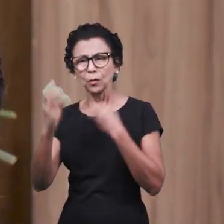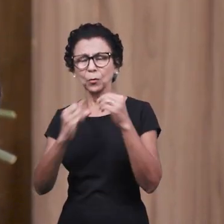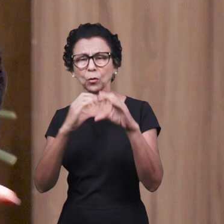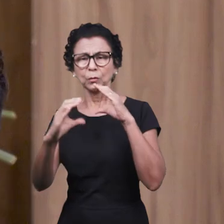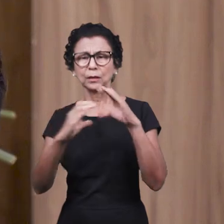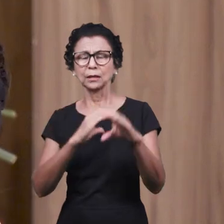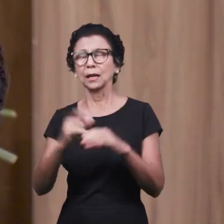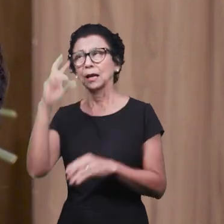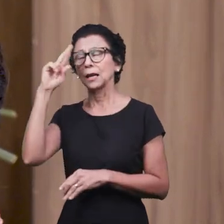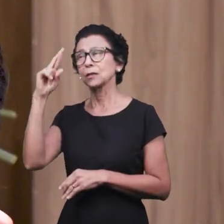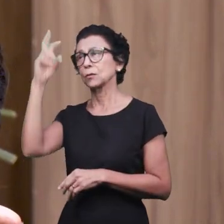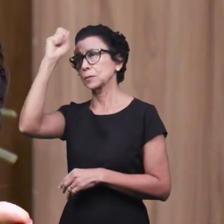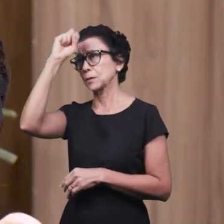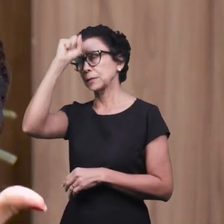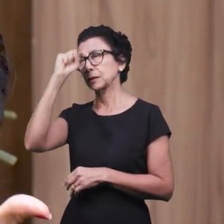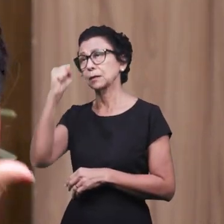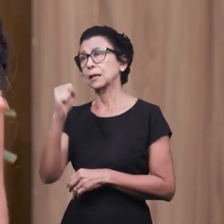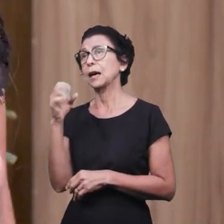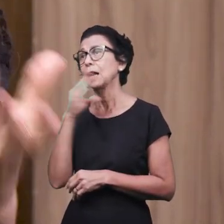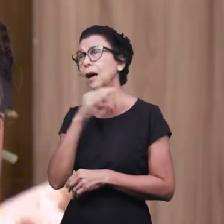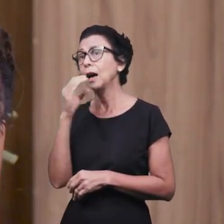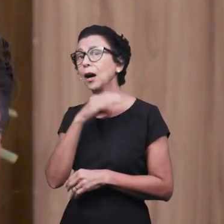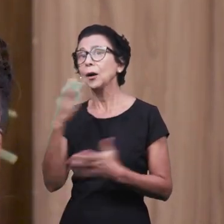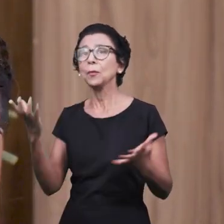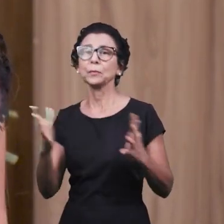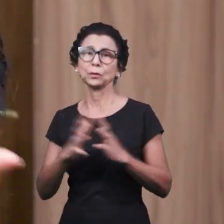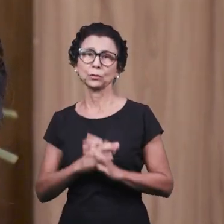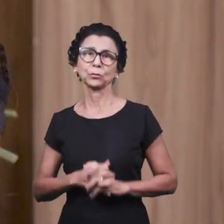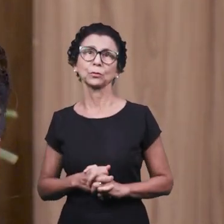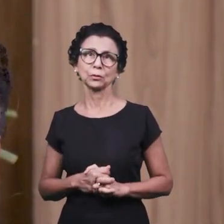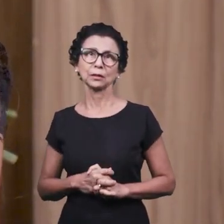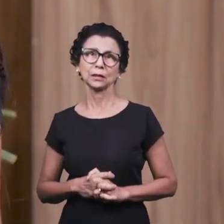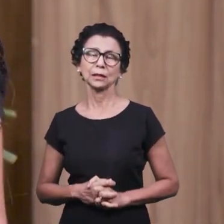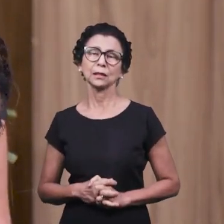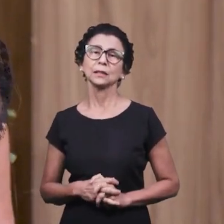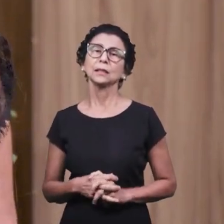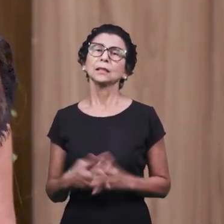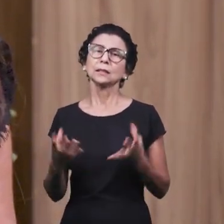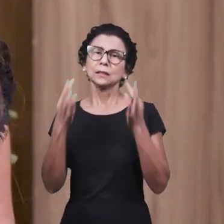falar logo, me comunicar com as pessoas, para também poder falar de Jesus